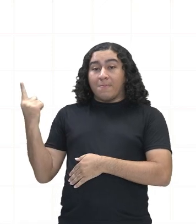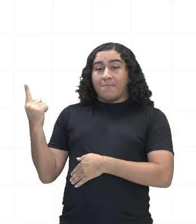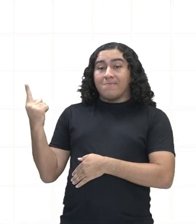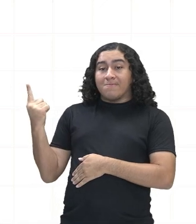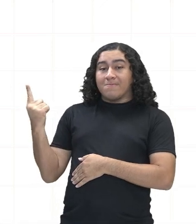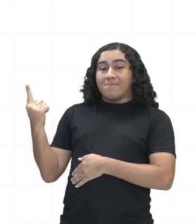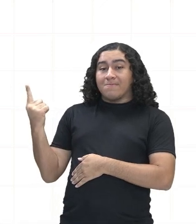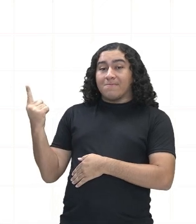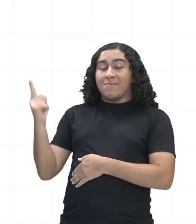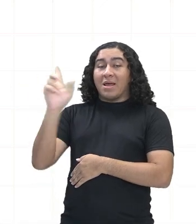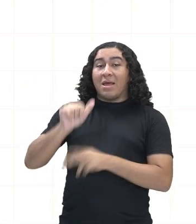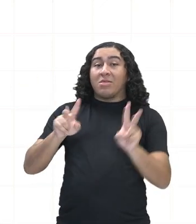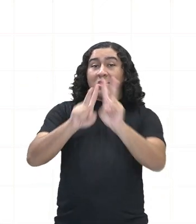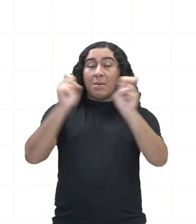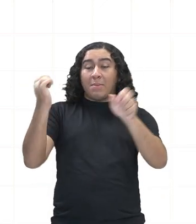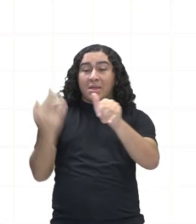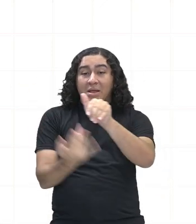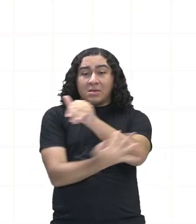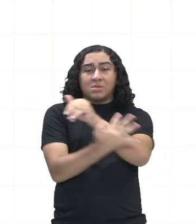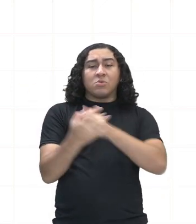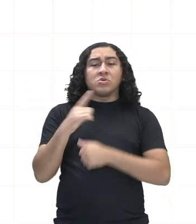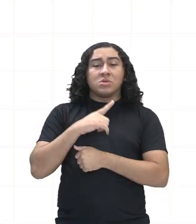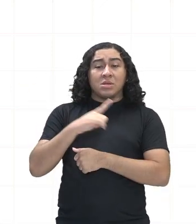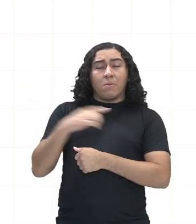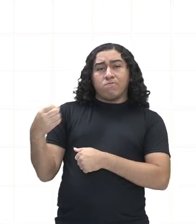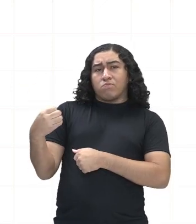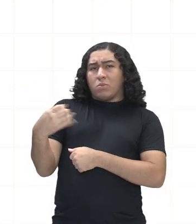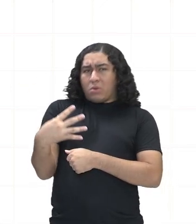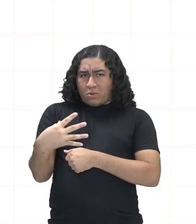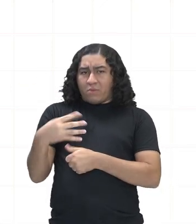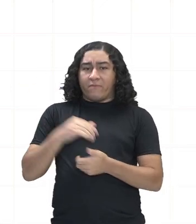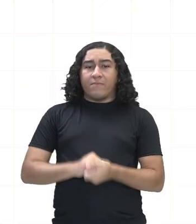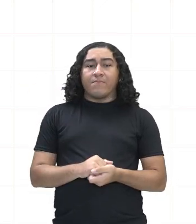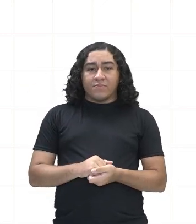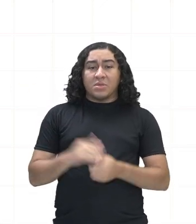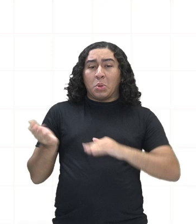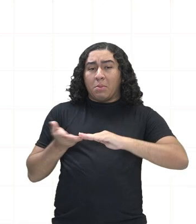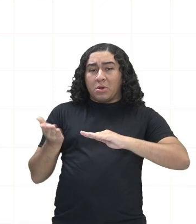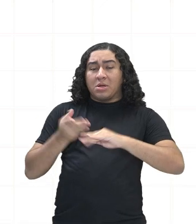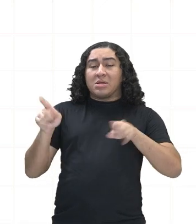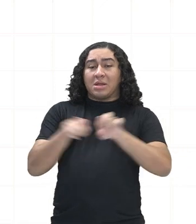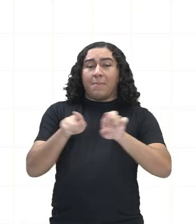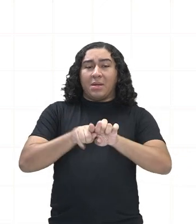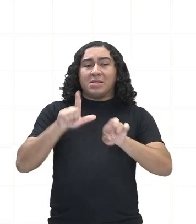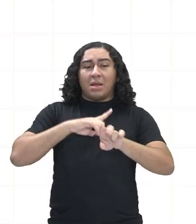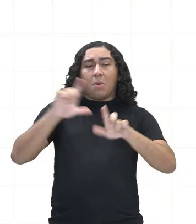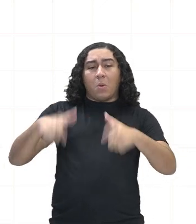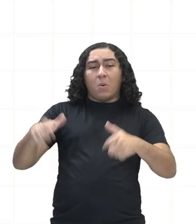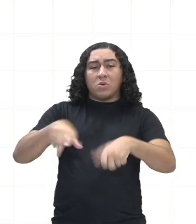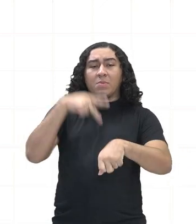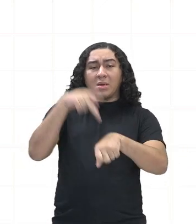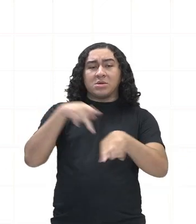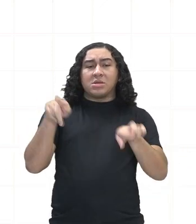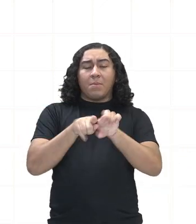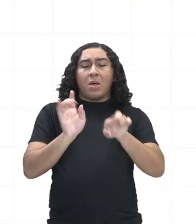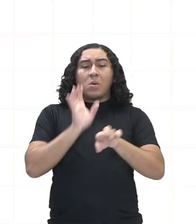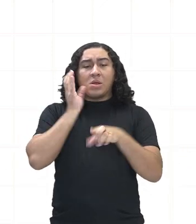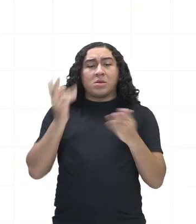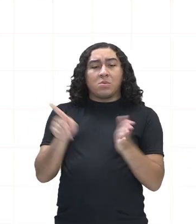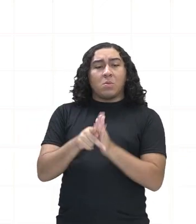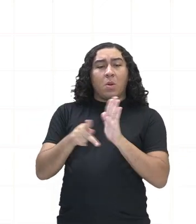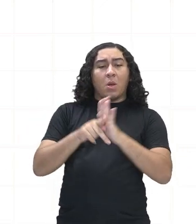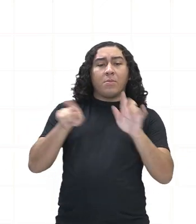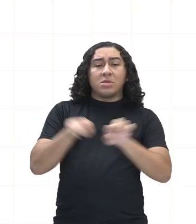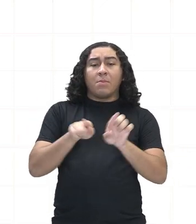agora, 2, vai falar sobre as migrações recentes, tá, pessoal? Os motivos que fazem as pessoas migrarem, algumas situações atuais, o que